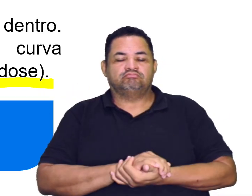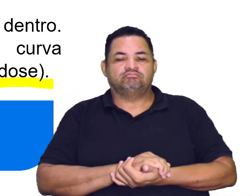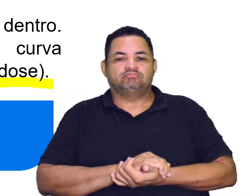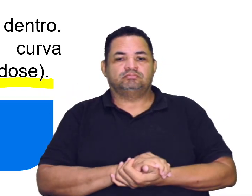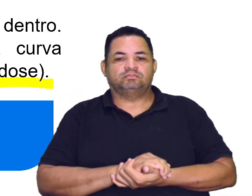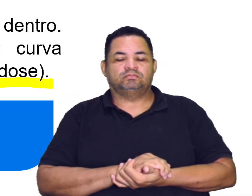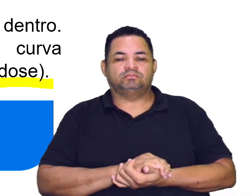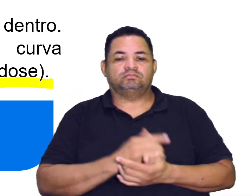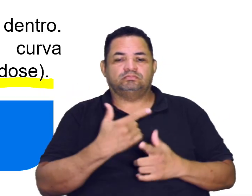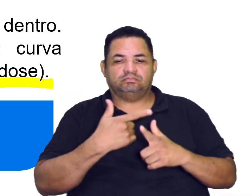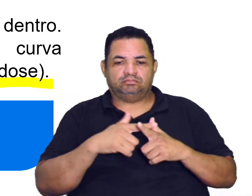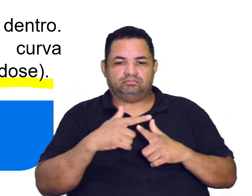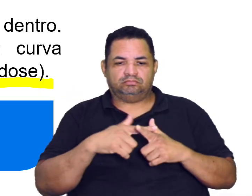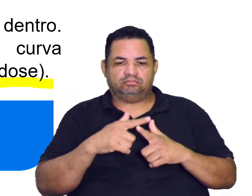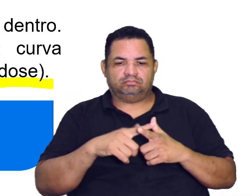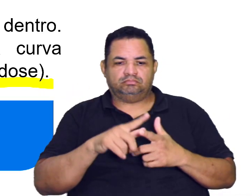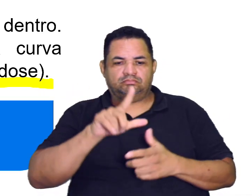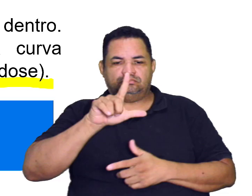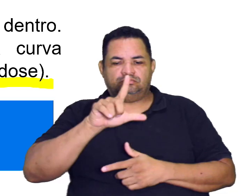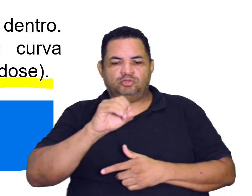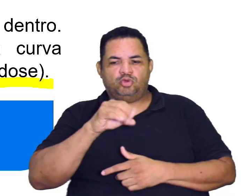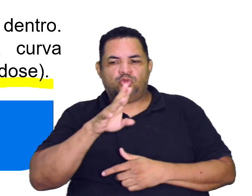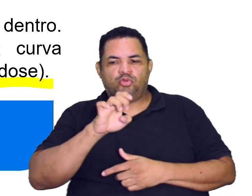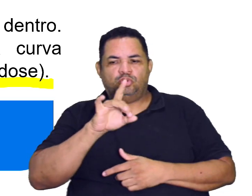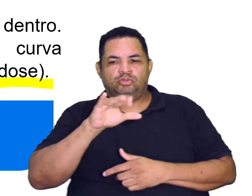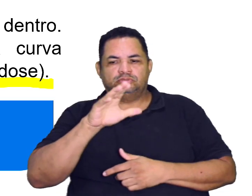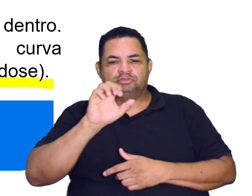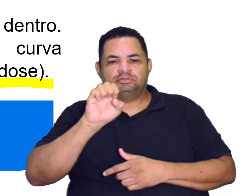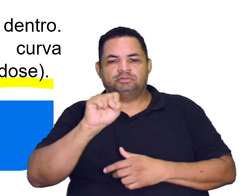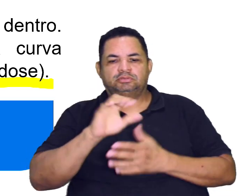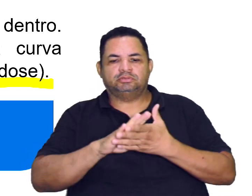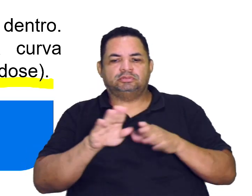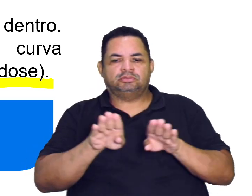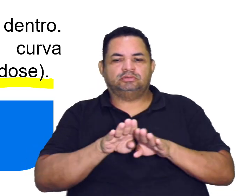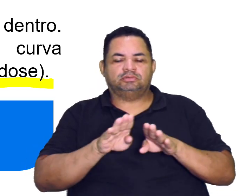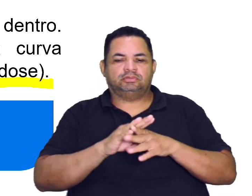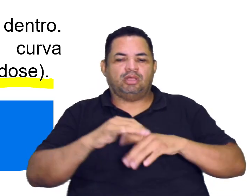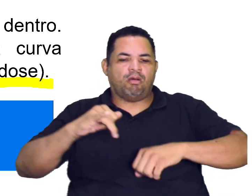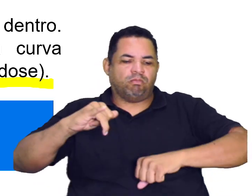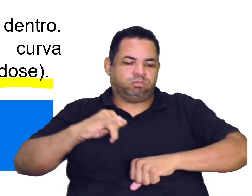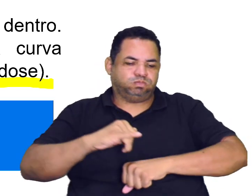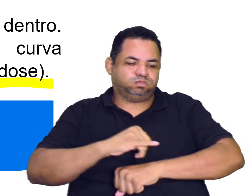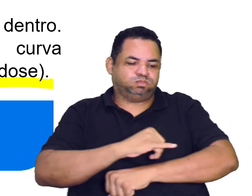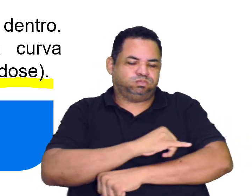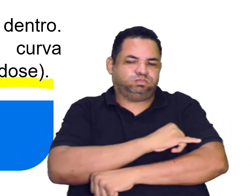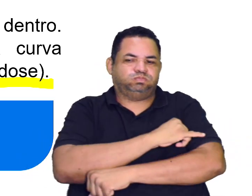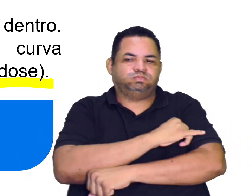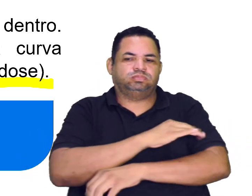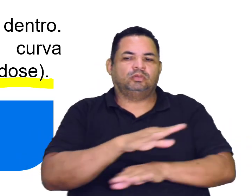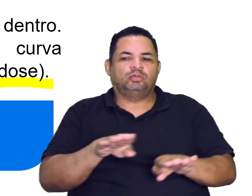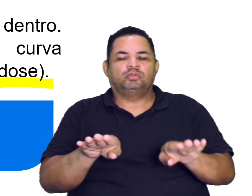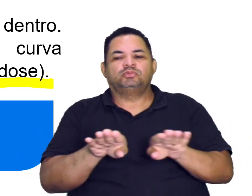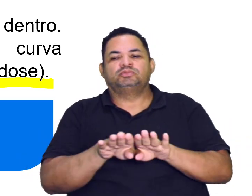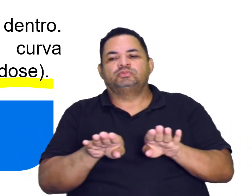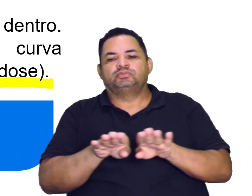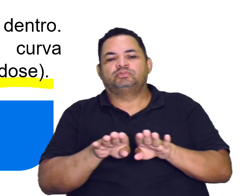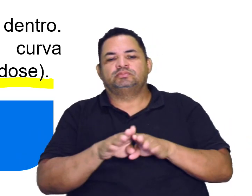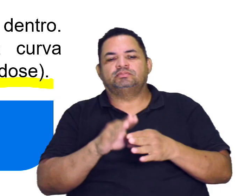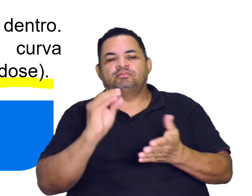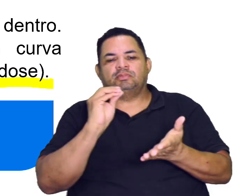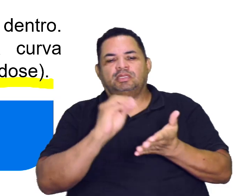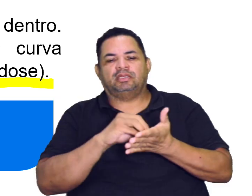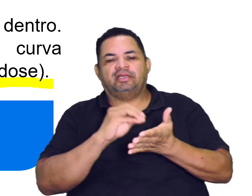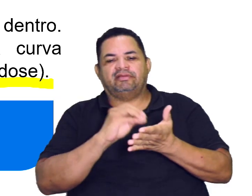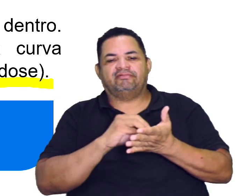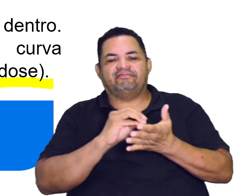né, essa lordose em especial. Questão também de estar acima do peso, né, a obesidade, a falta